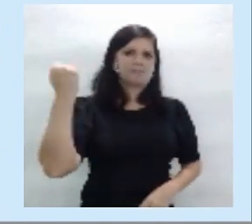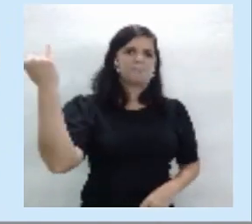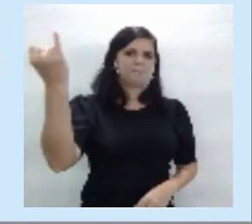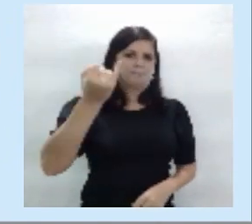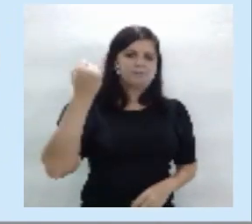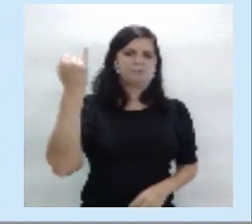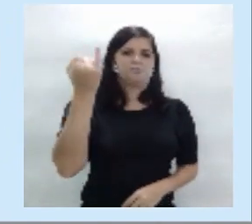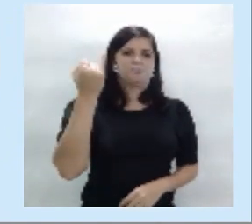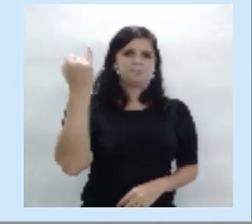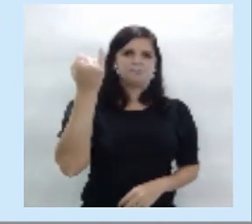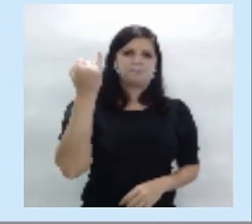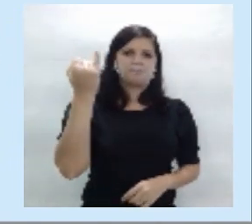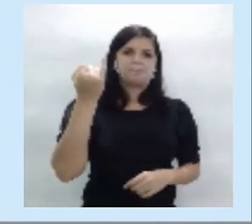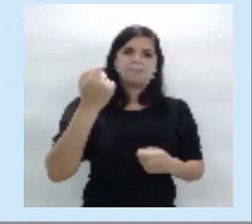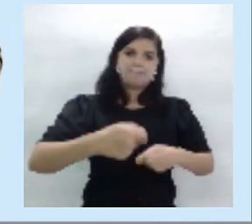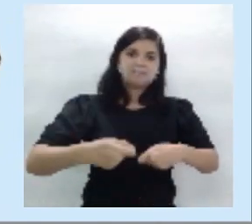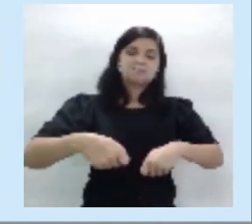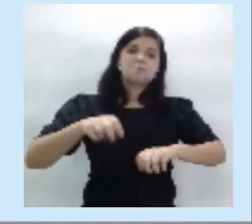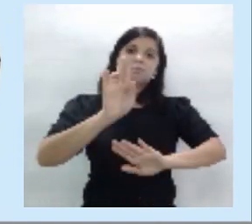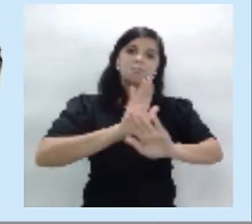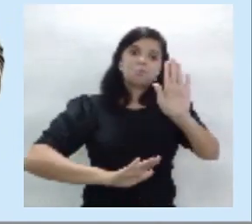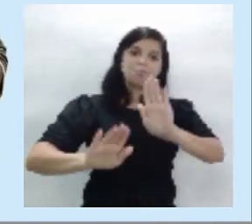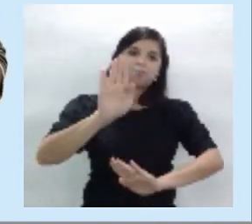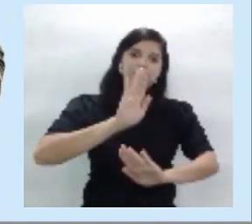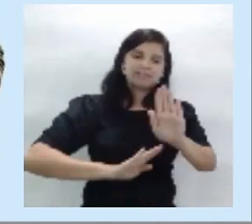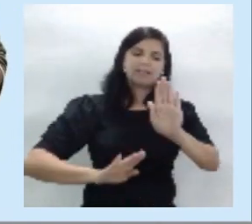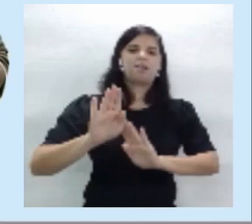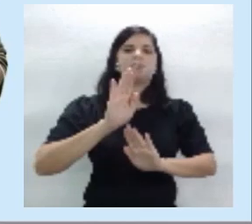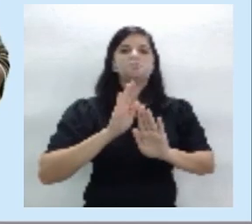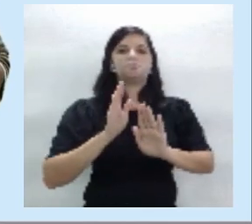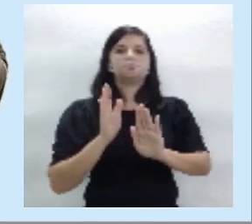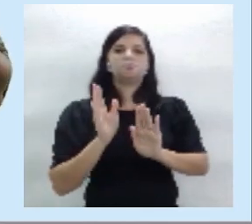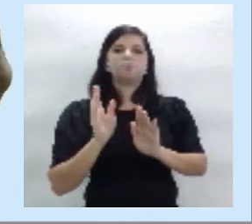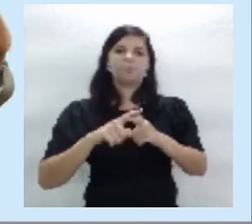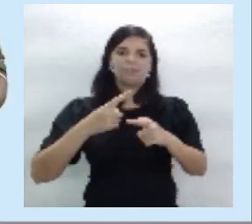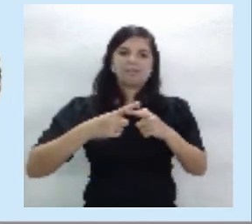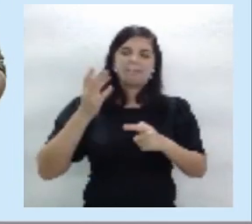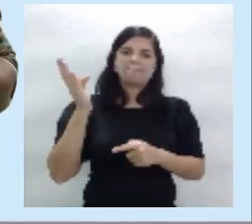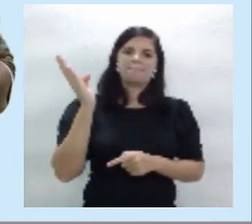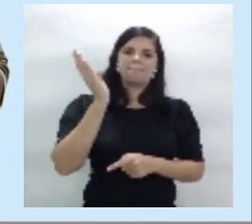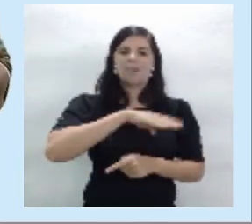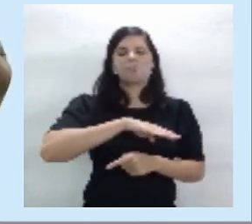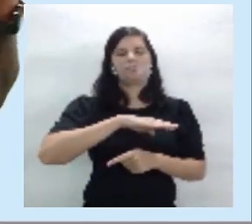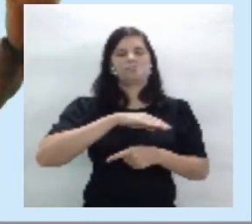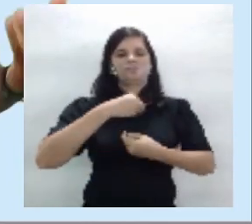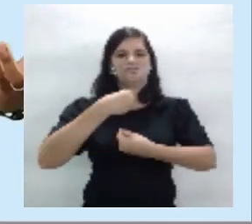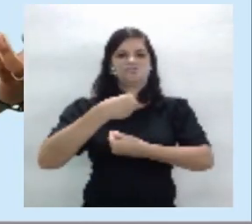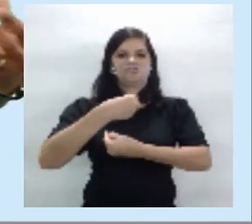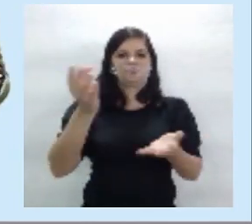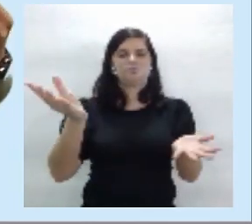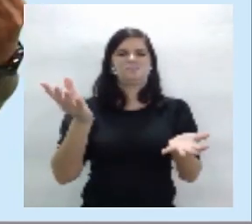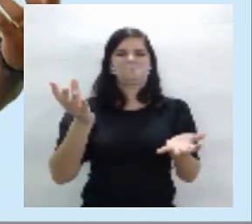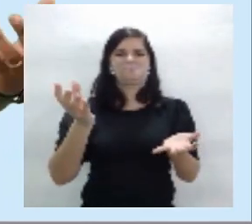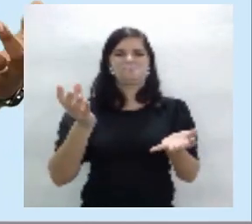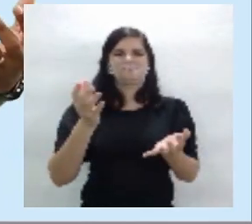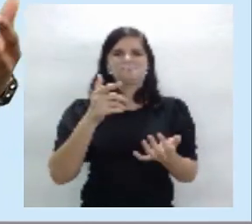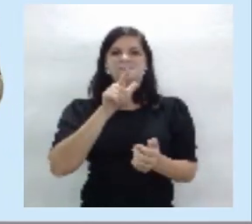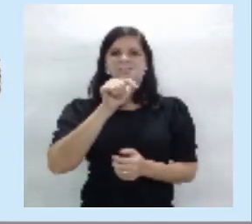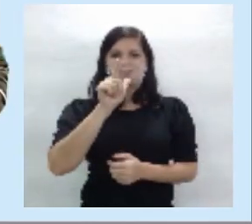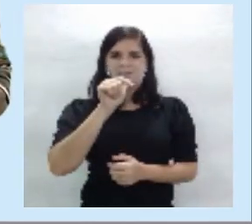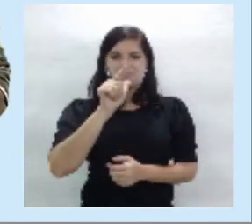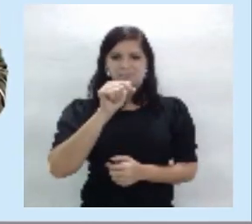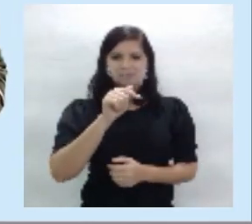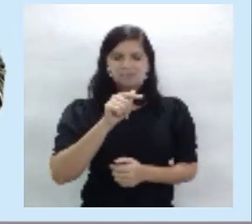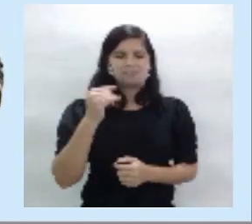Tá? Mas temos que ter cuidado que existe aí uma má distribuição, uma má administração nesse recurso que